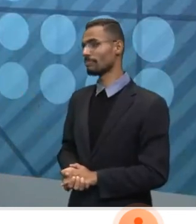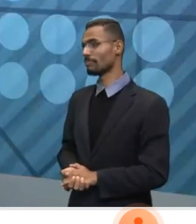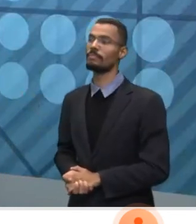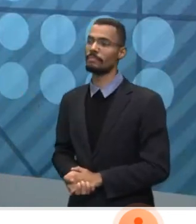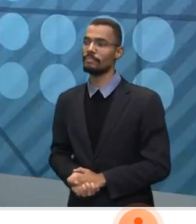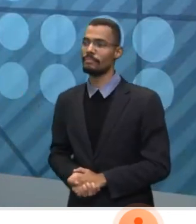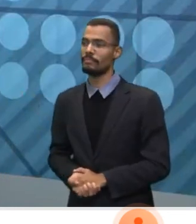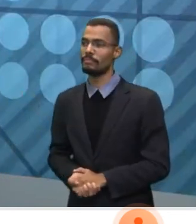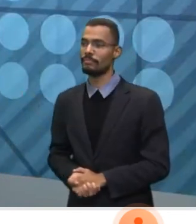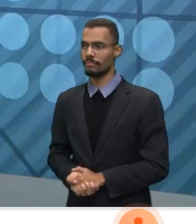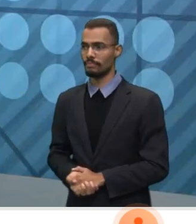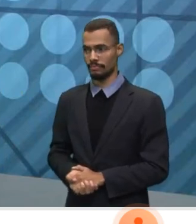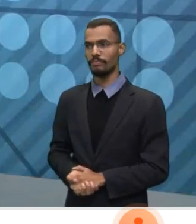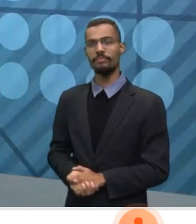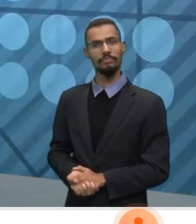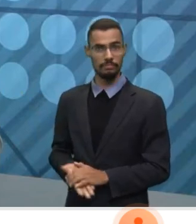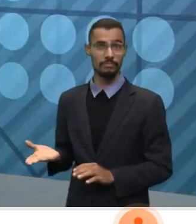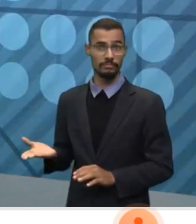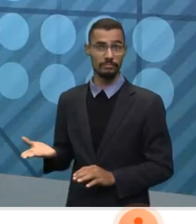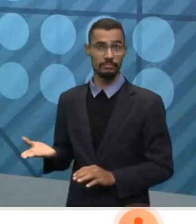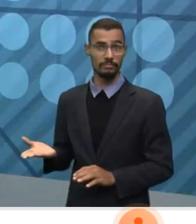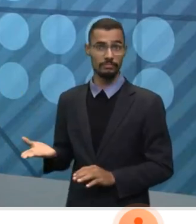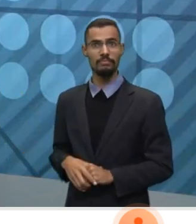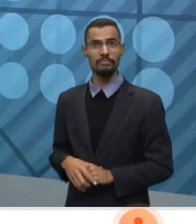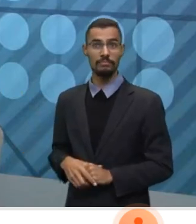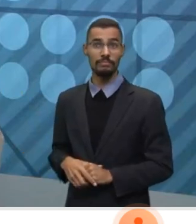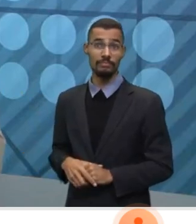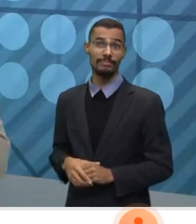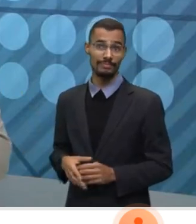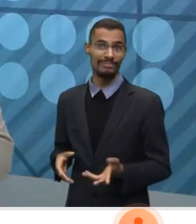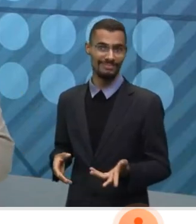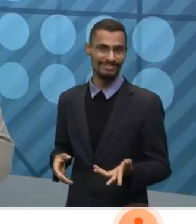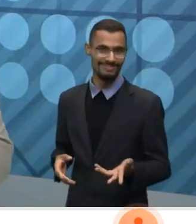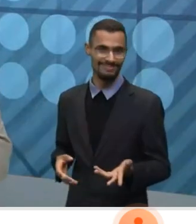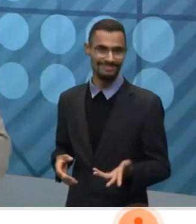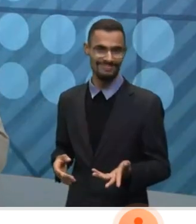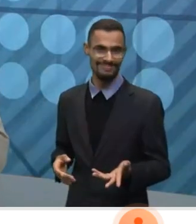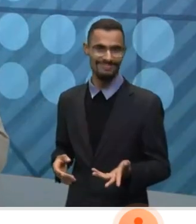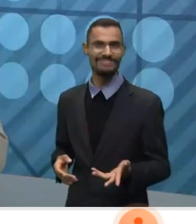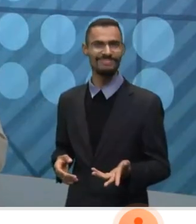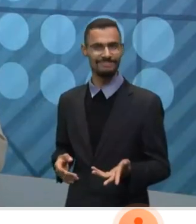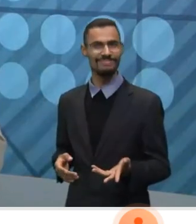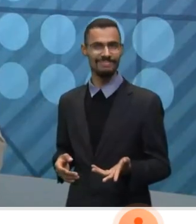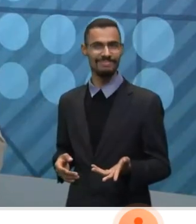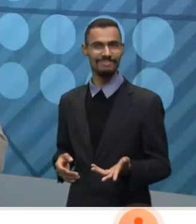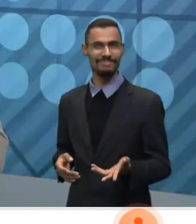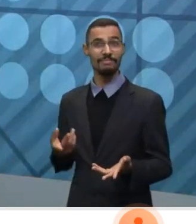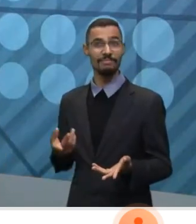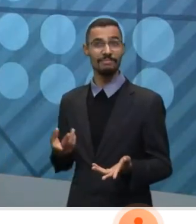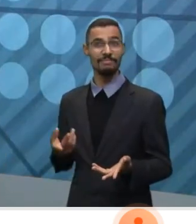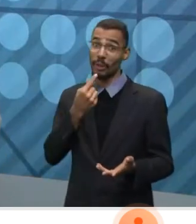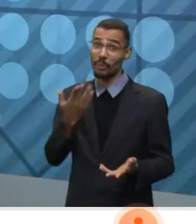ó, há pouco tempo atrás, eu encontrei você, lembra? Pouco tempo, perto de mim, ó,